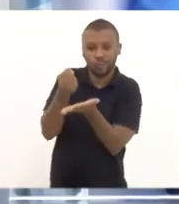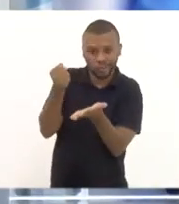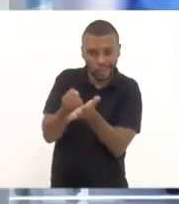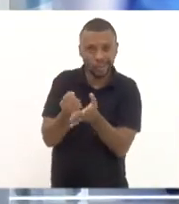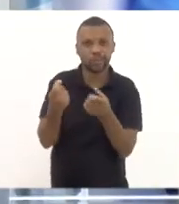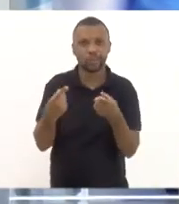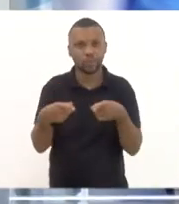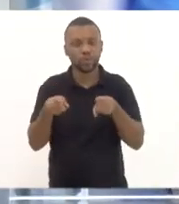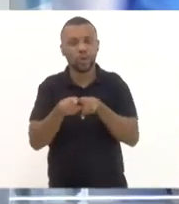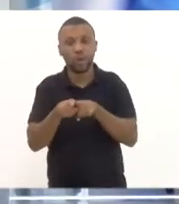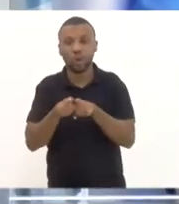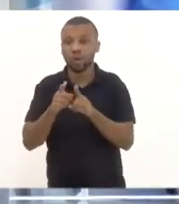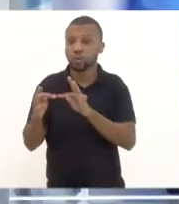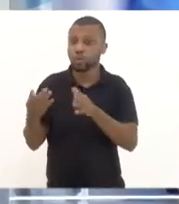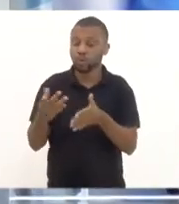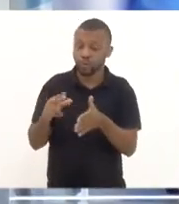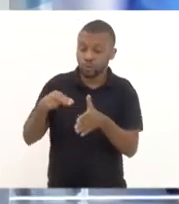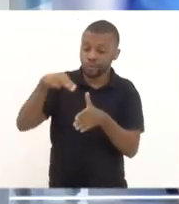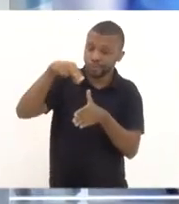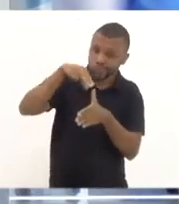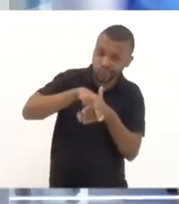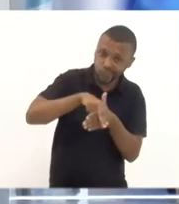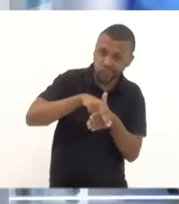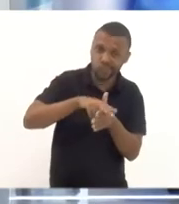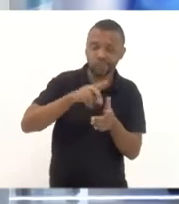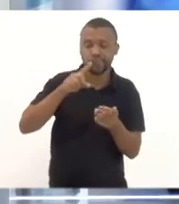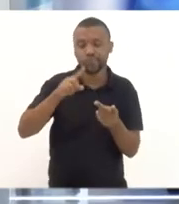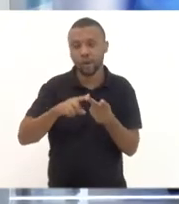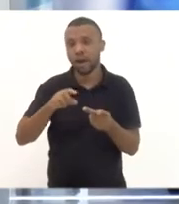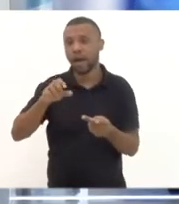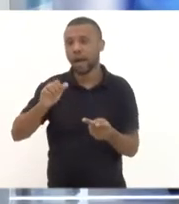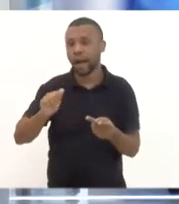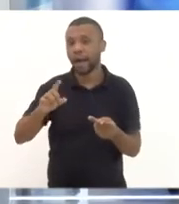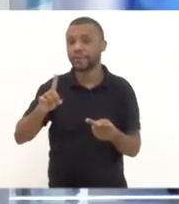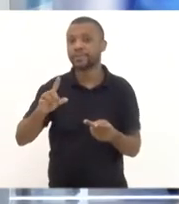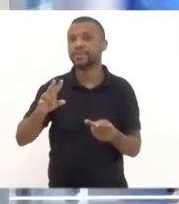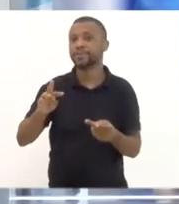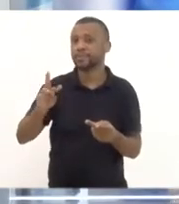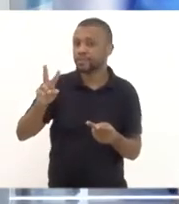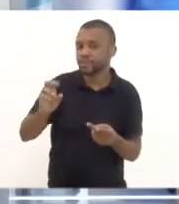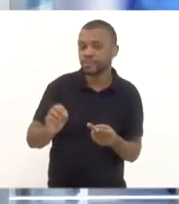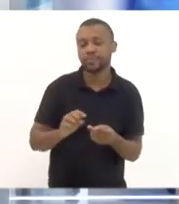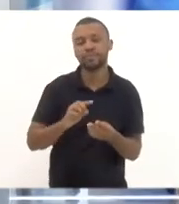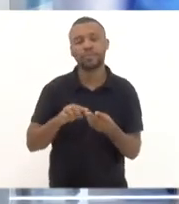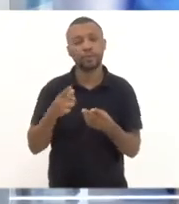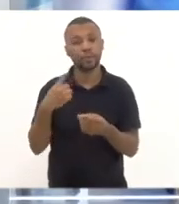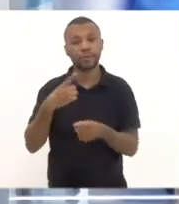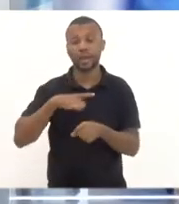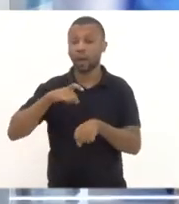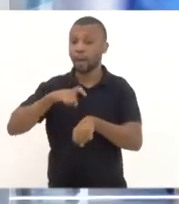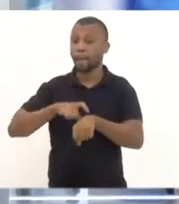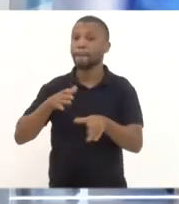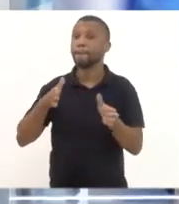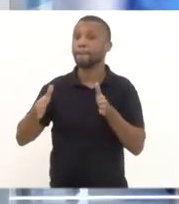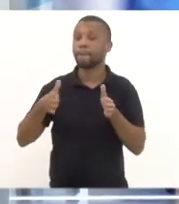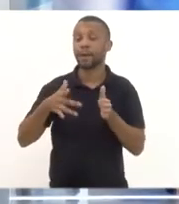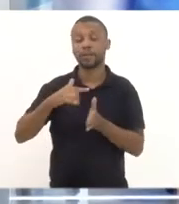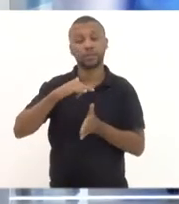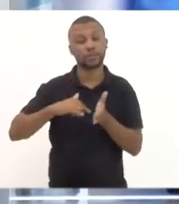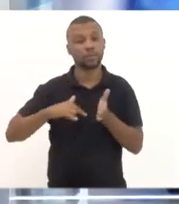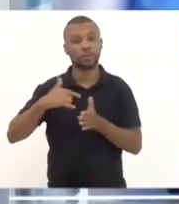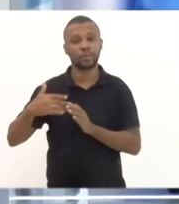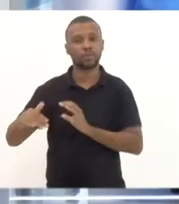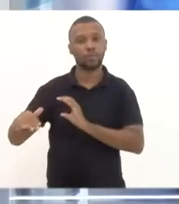anexos bem como os fundamentos contratos e aditivos Tá certo para que a gente possa dar um prazo para que este documento venha